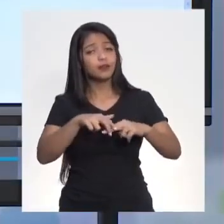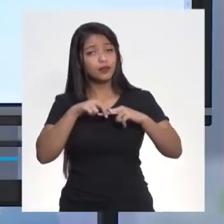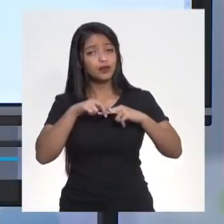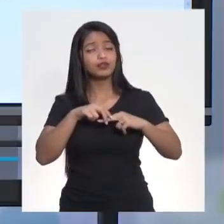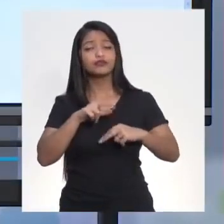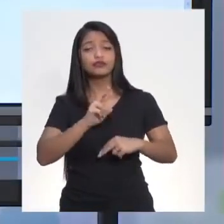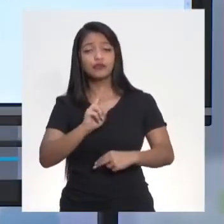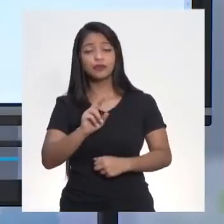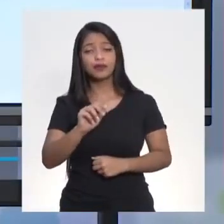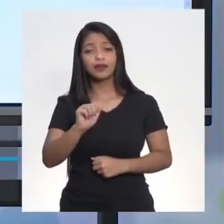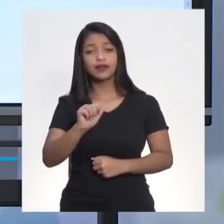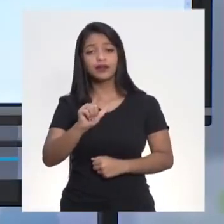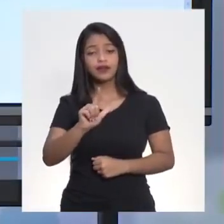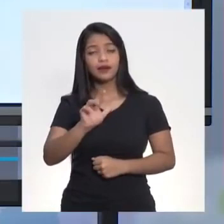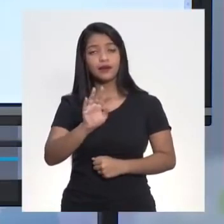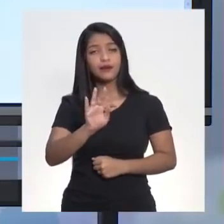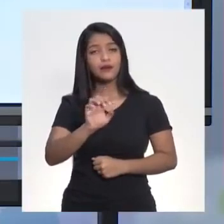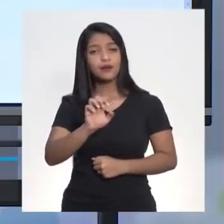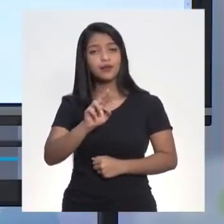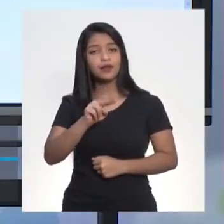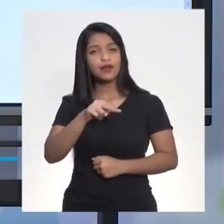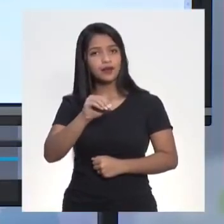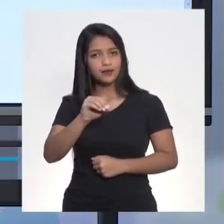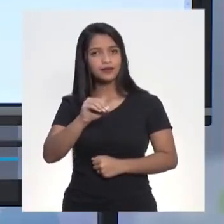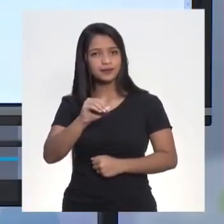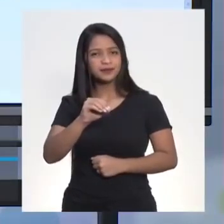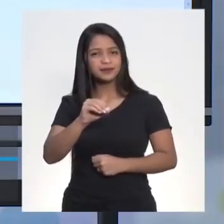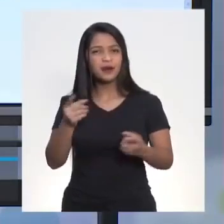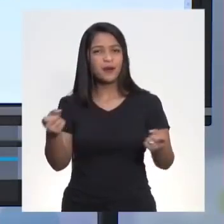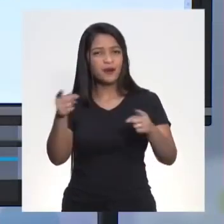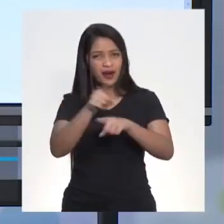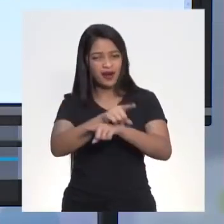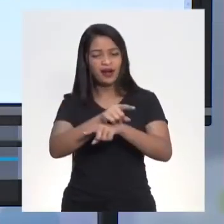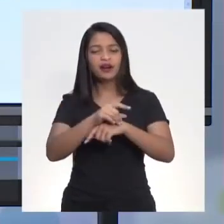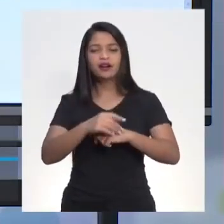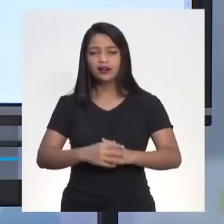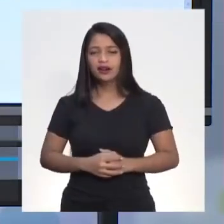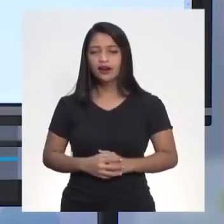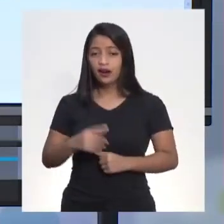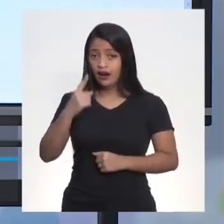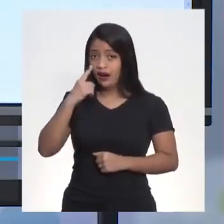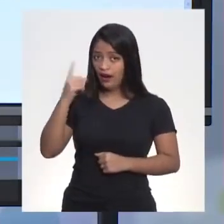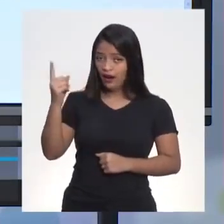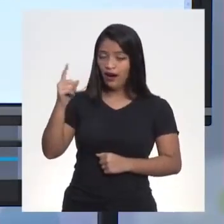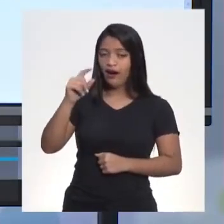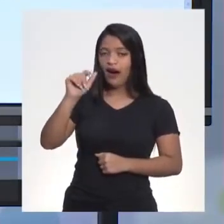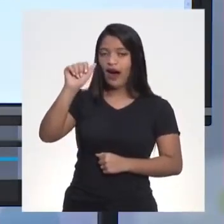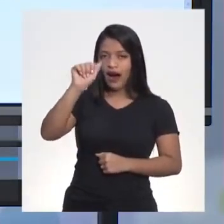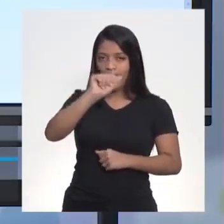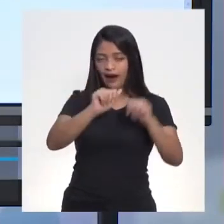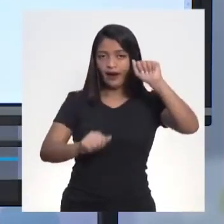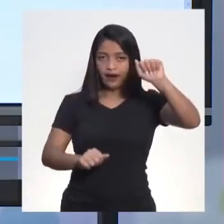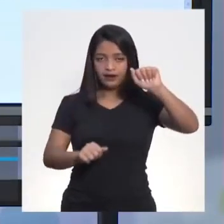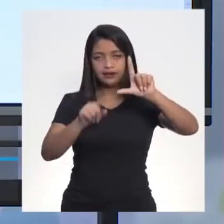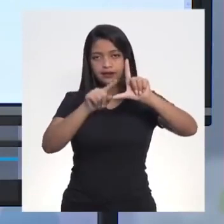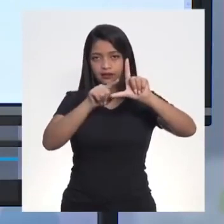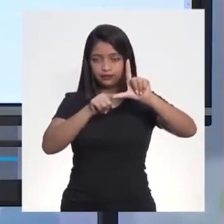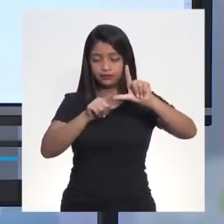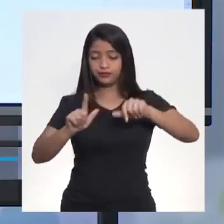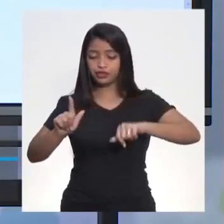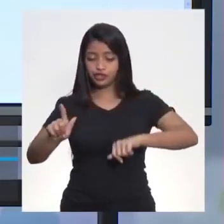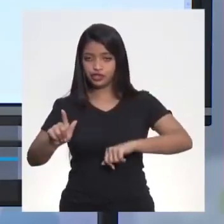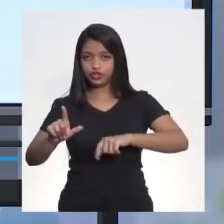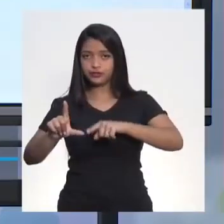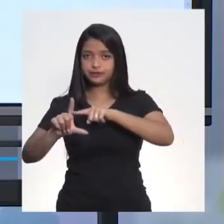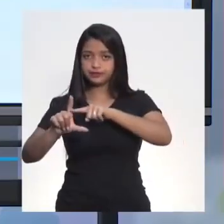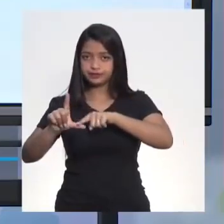essa alternância. Então, eu tenho o ângulo A e o ângulo G, eles são alternos. Então,